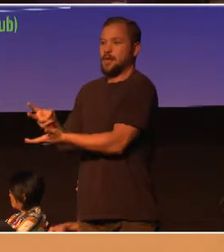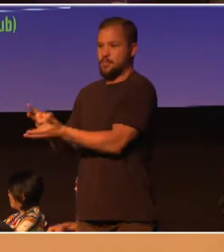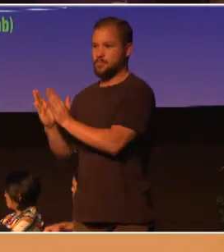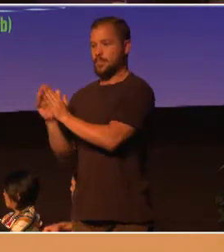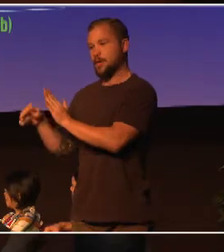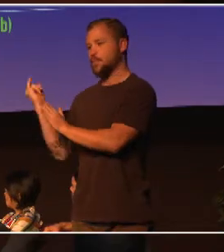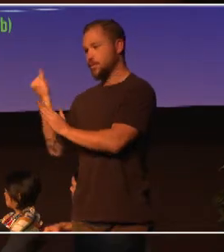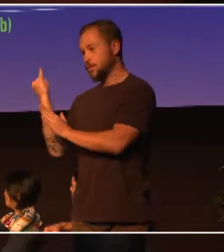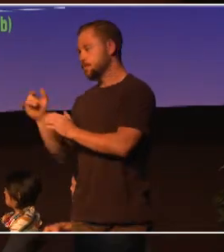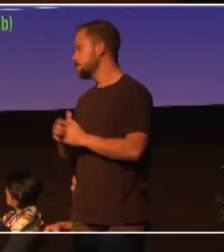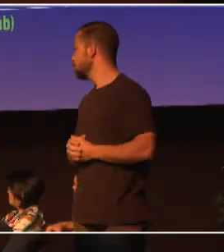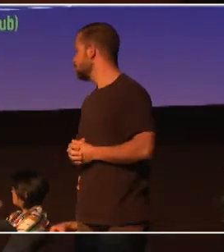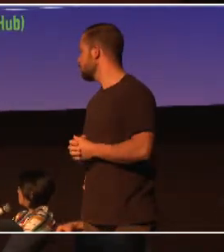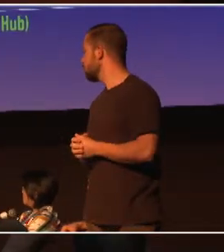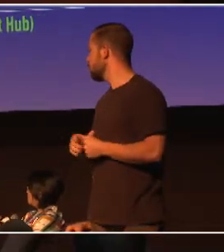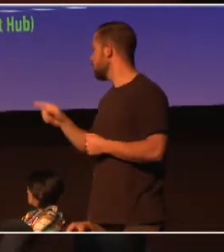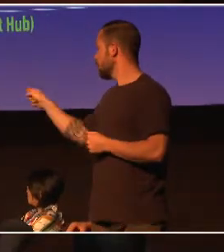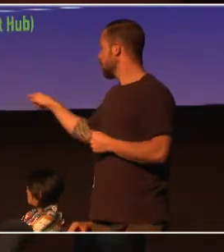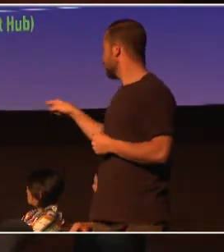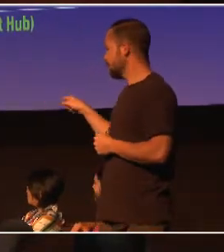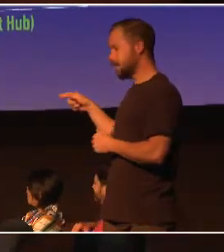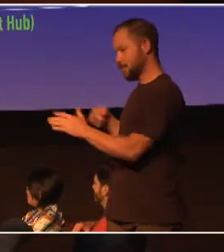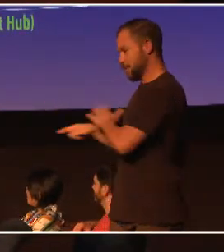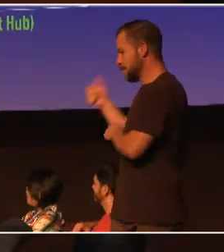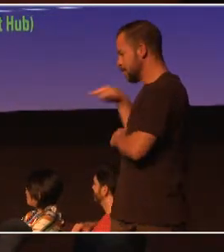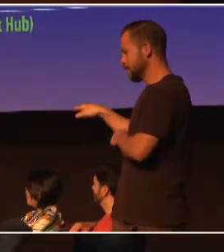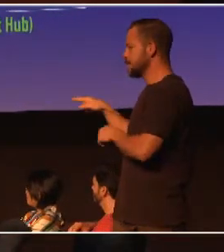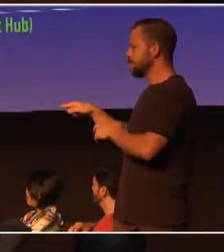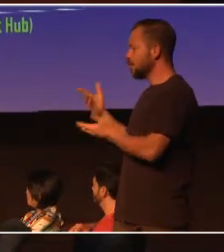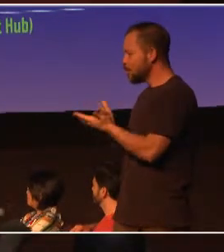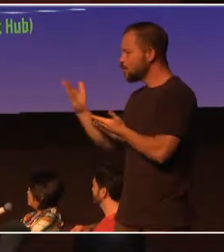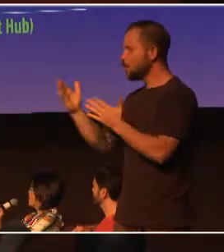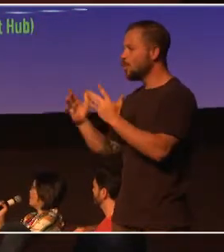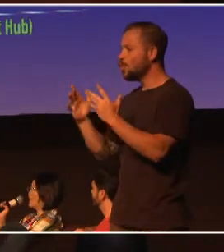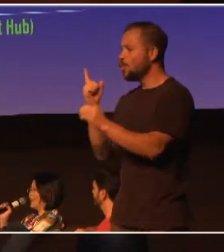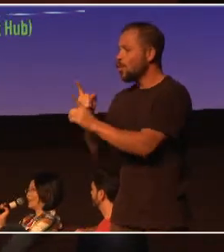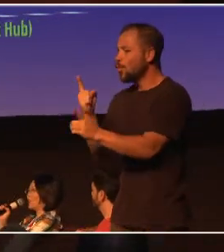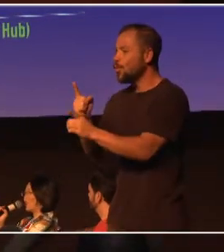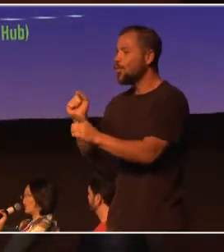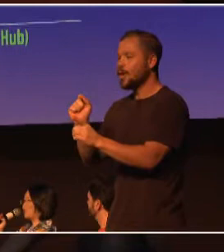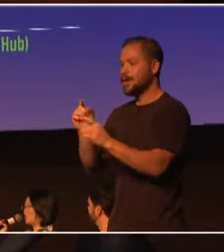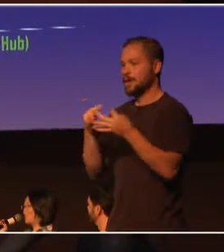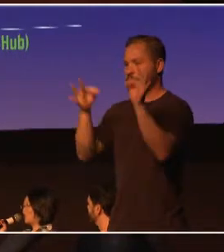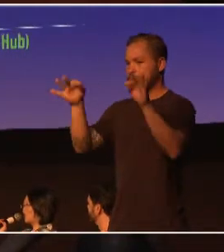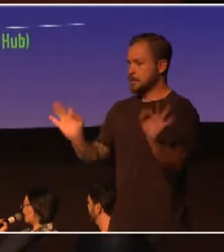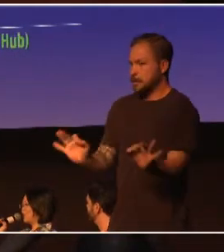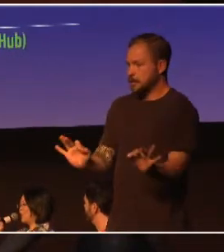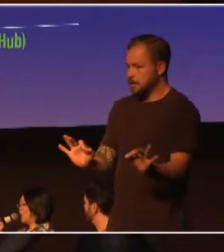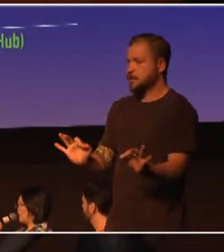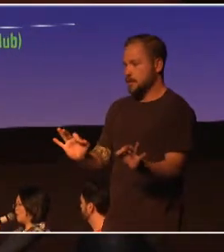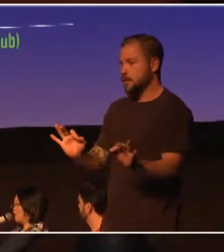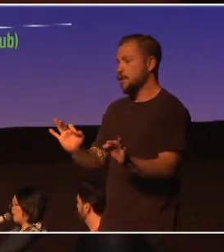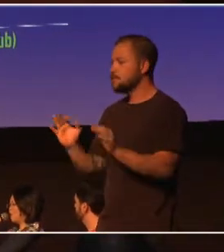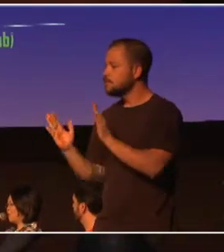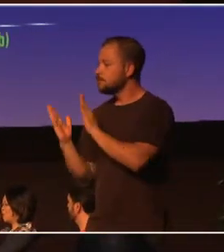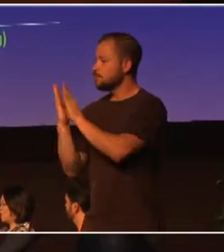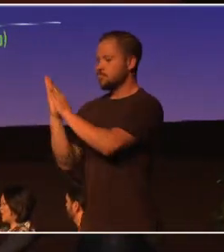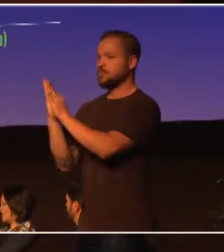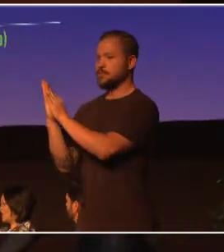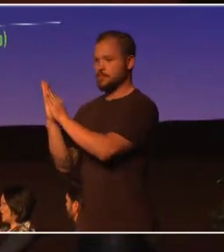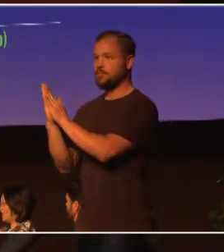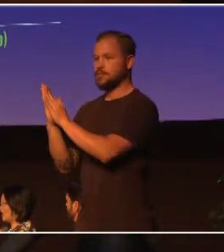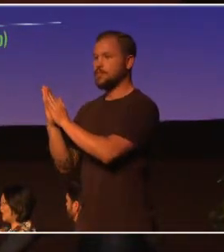E é intuitivo, que a Liliane, você começou com encontros offline, né? A gente começou exatamente